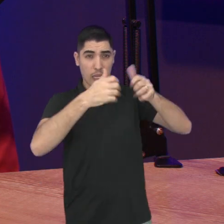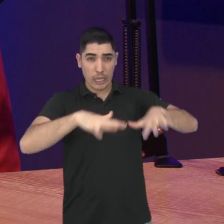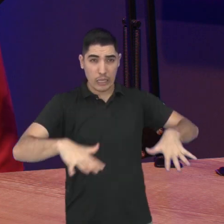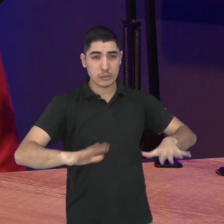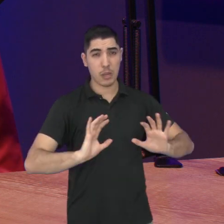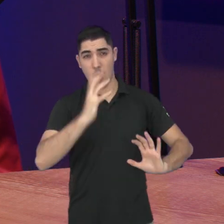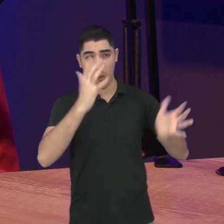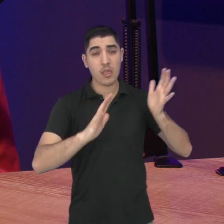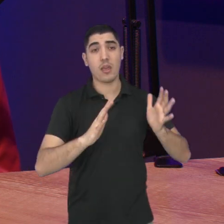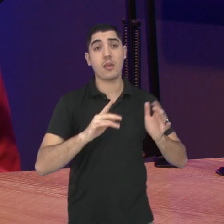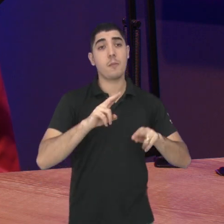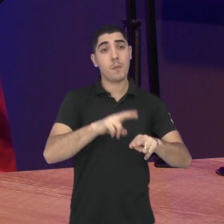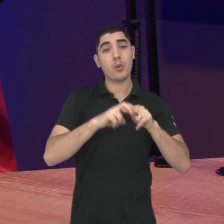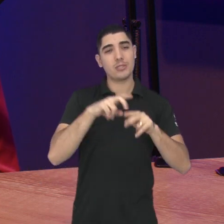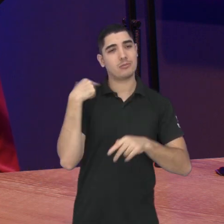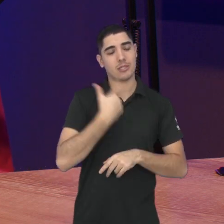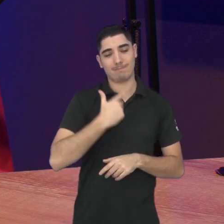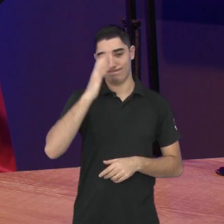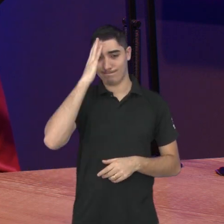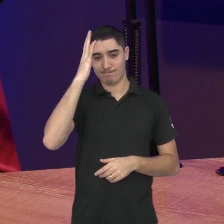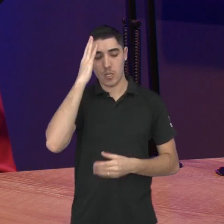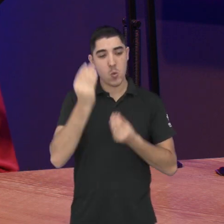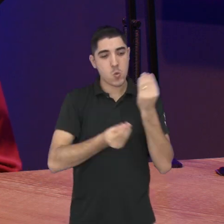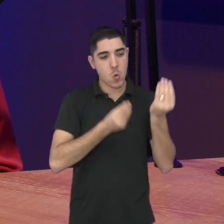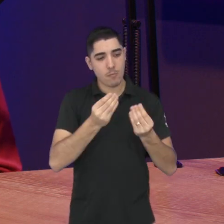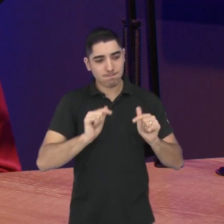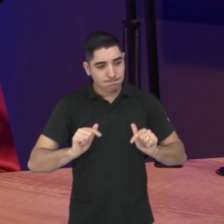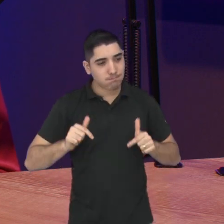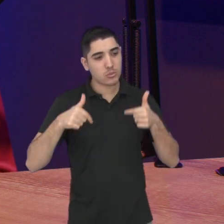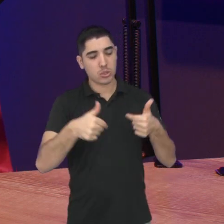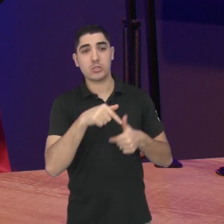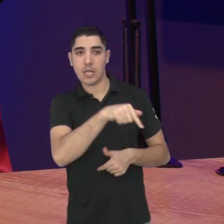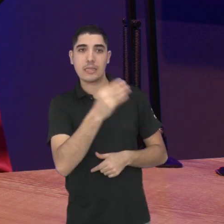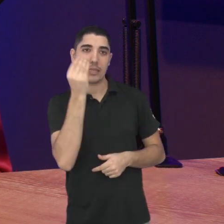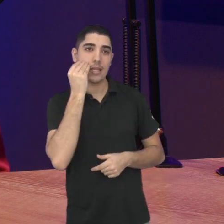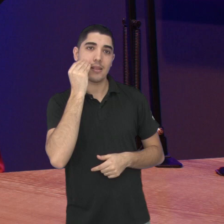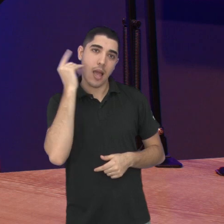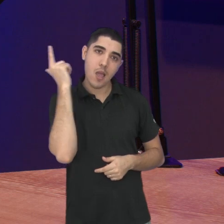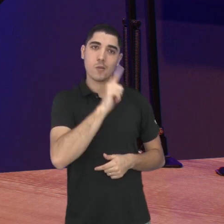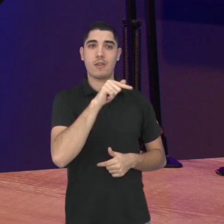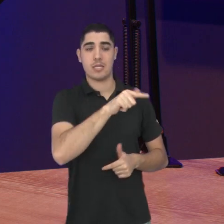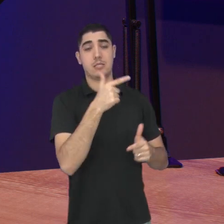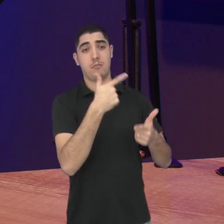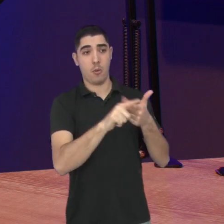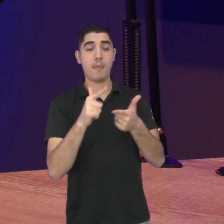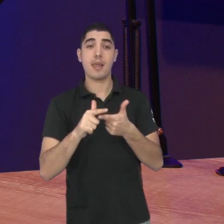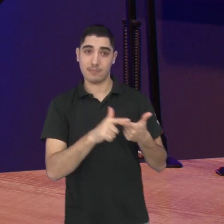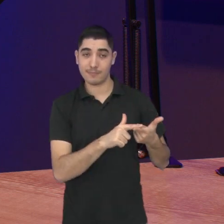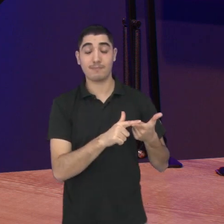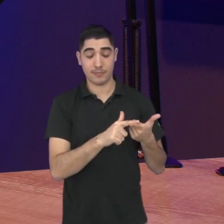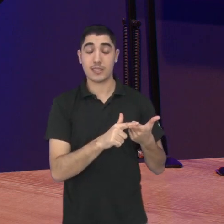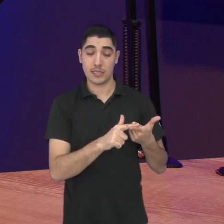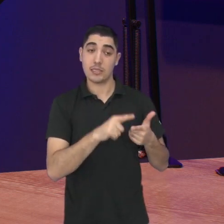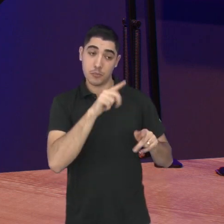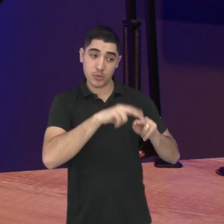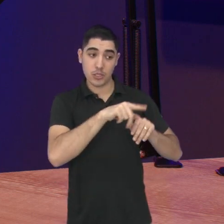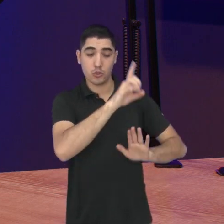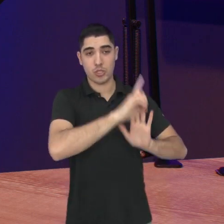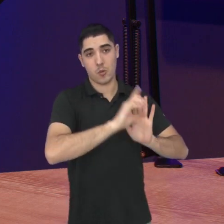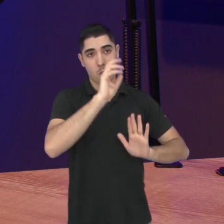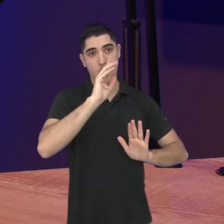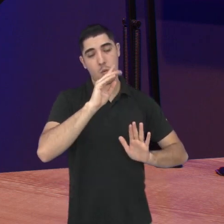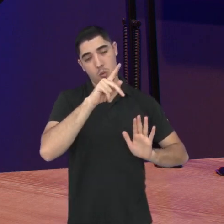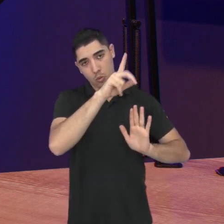mais profundas, a vontade pública genuína é a chave para acabar com esses abusos dos direitos humanos. Então,